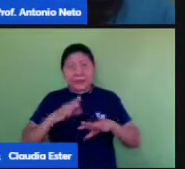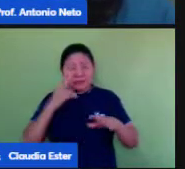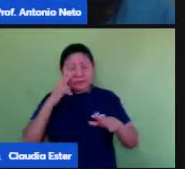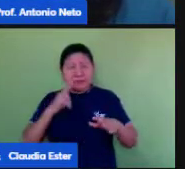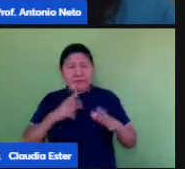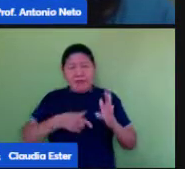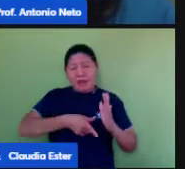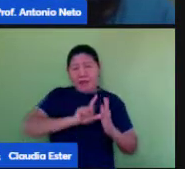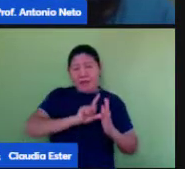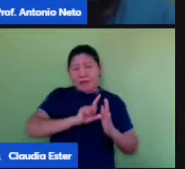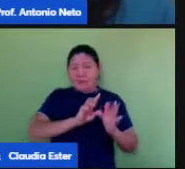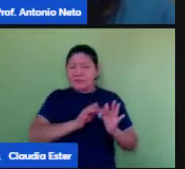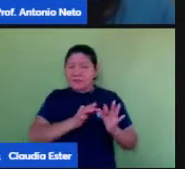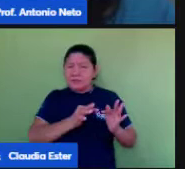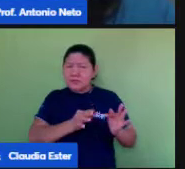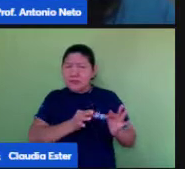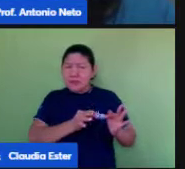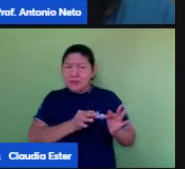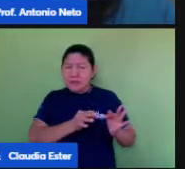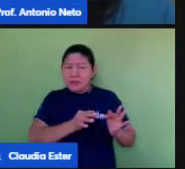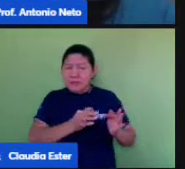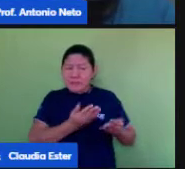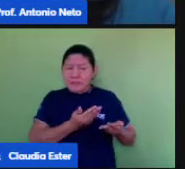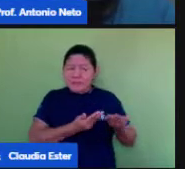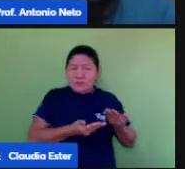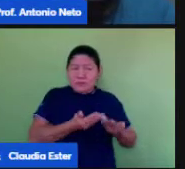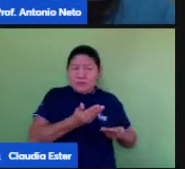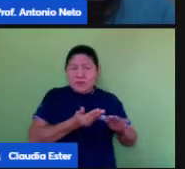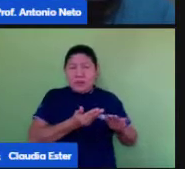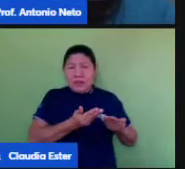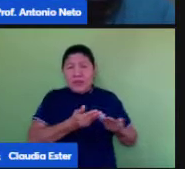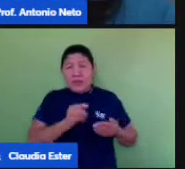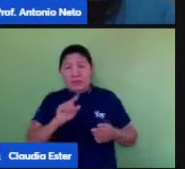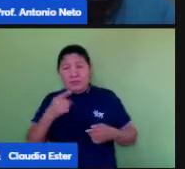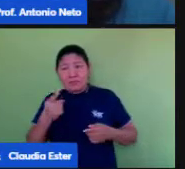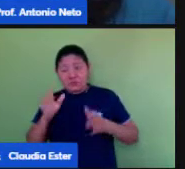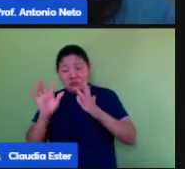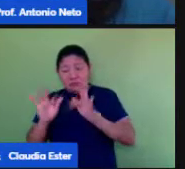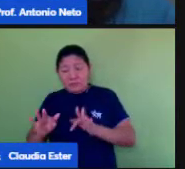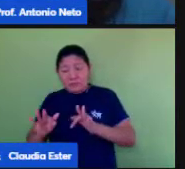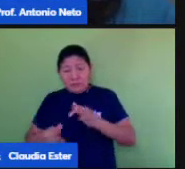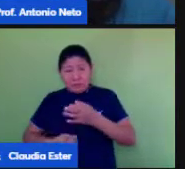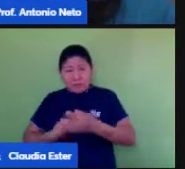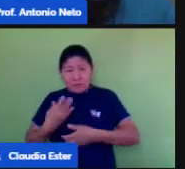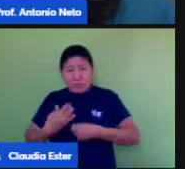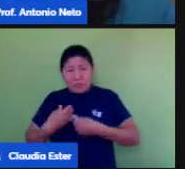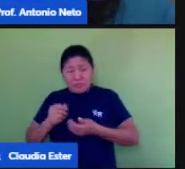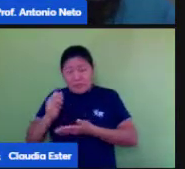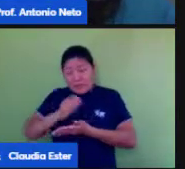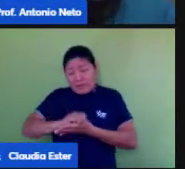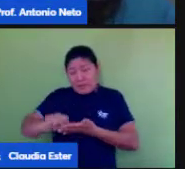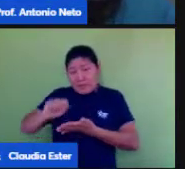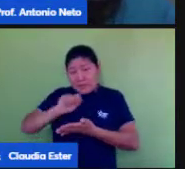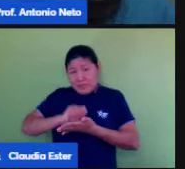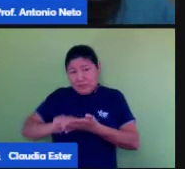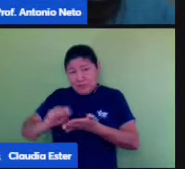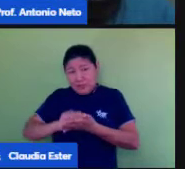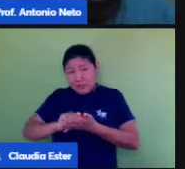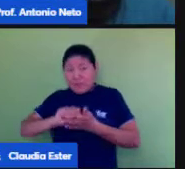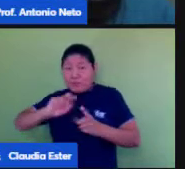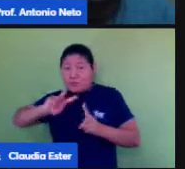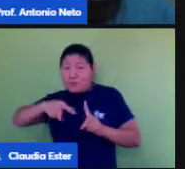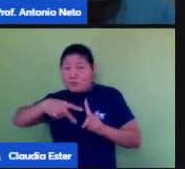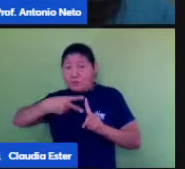de complexidade. Se observarmos no final do poema, escreva qual o dobro desse